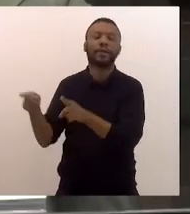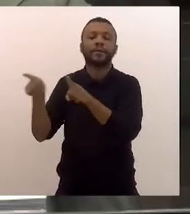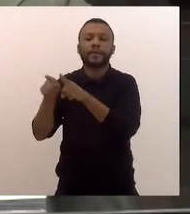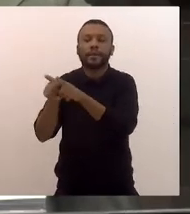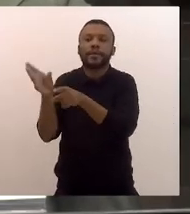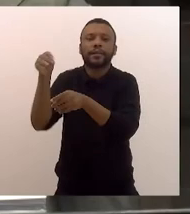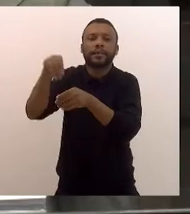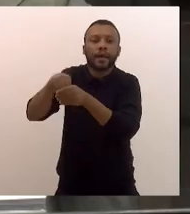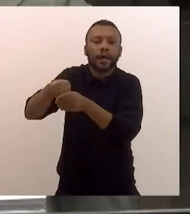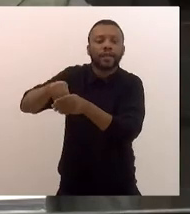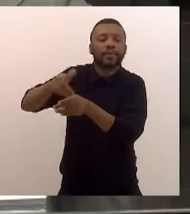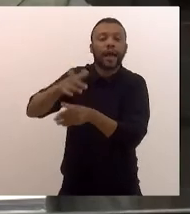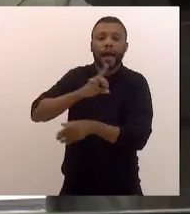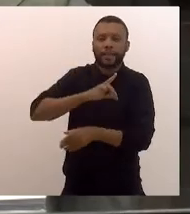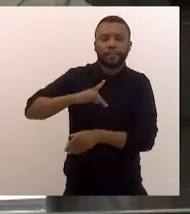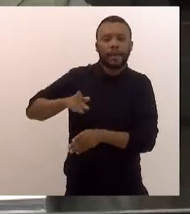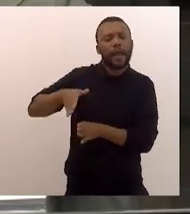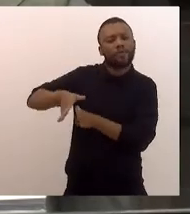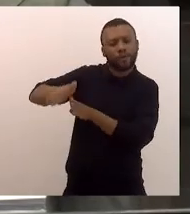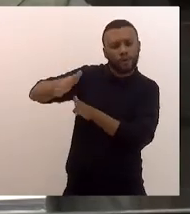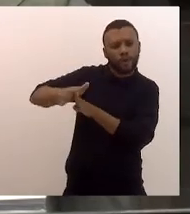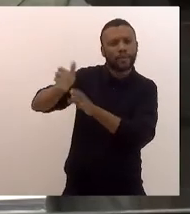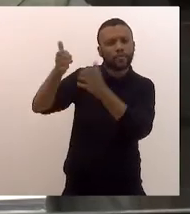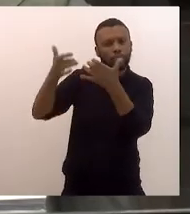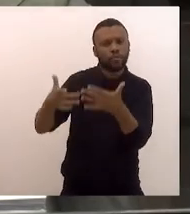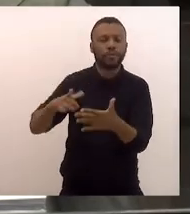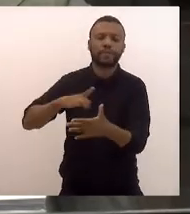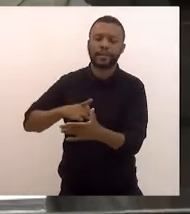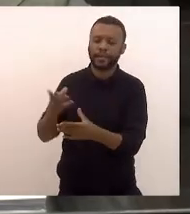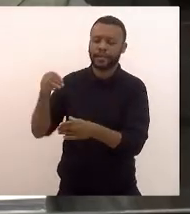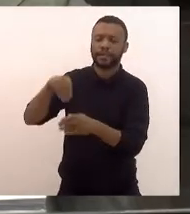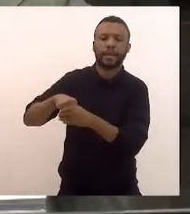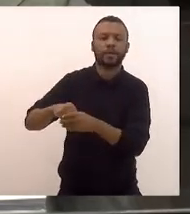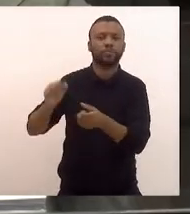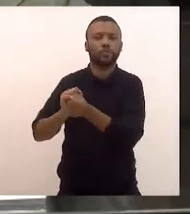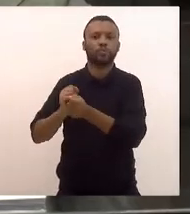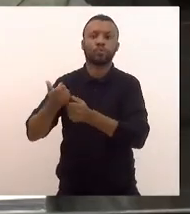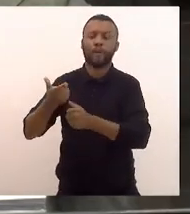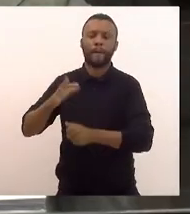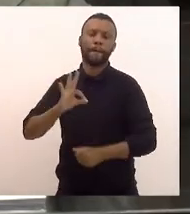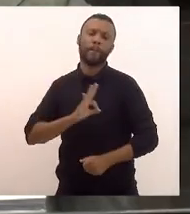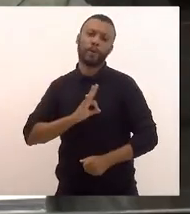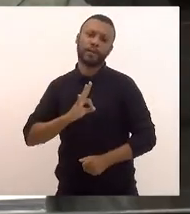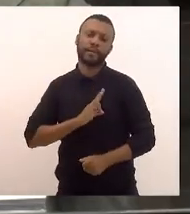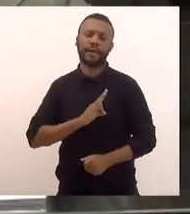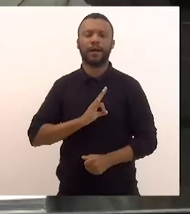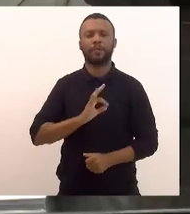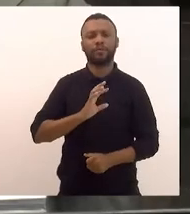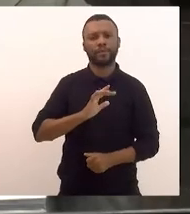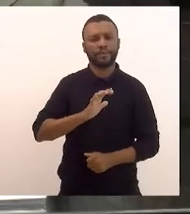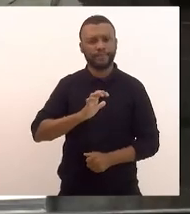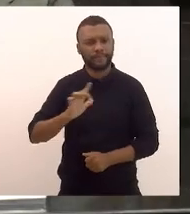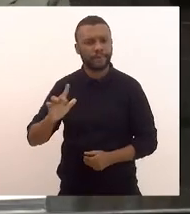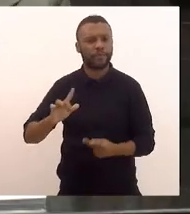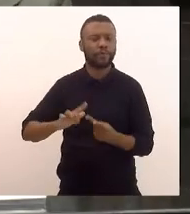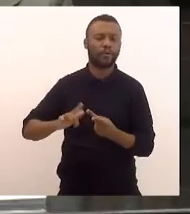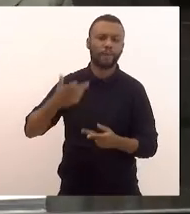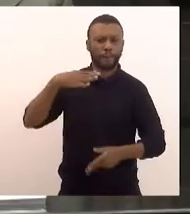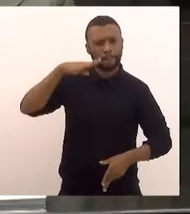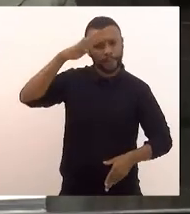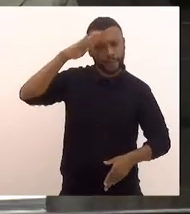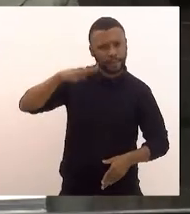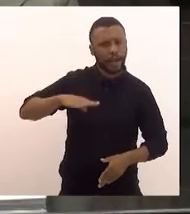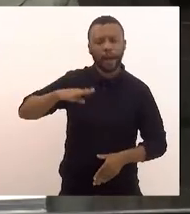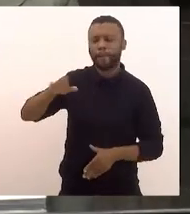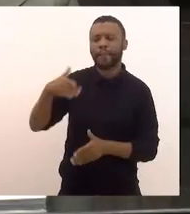orientado pela própria Defensoria Pública a polícia civil EA polícia militar para que possa fazer esse primeiro acolhimento e essa